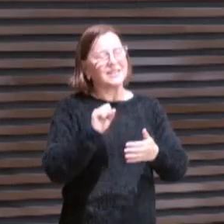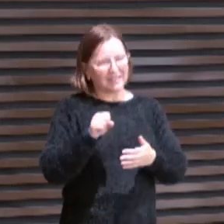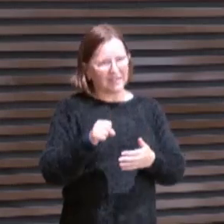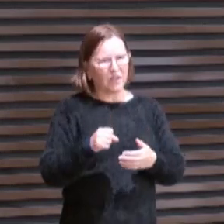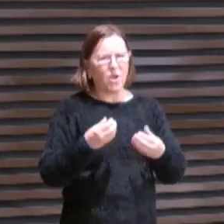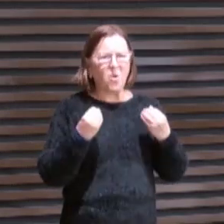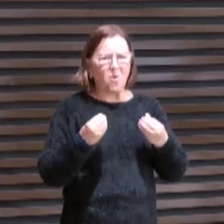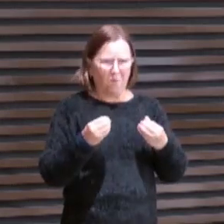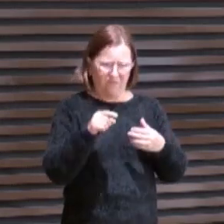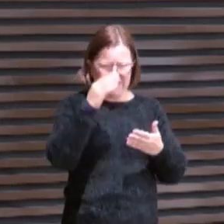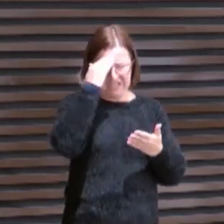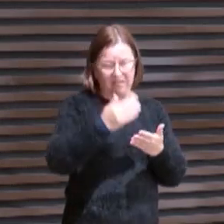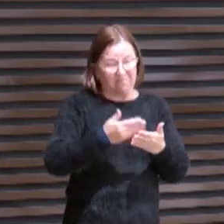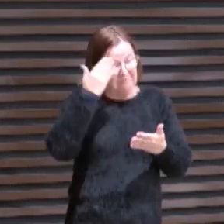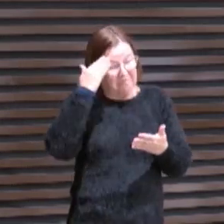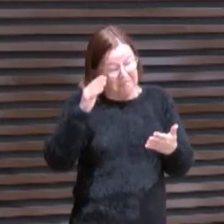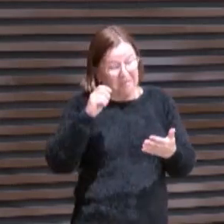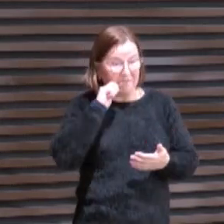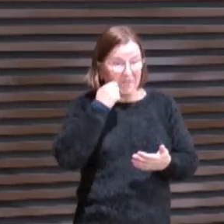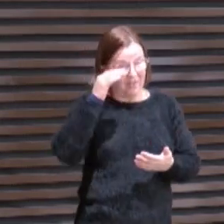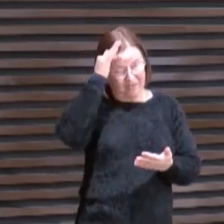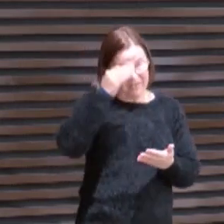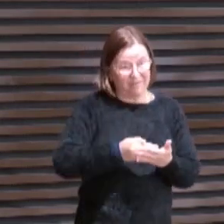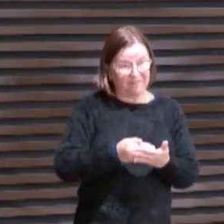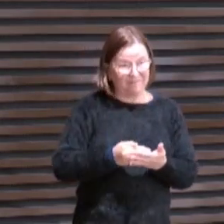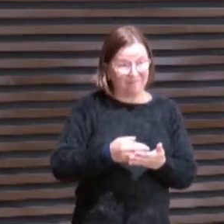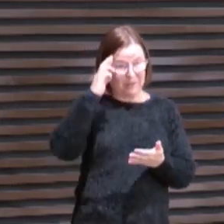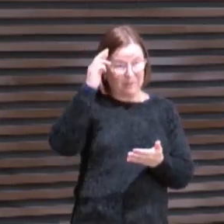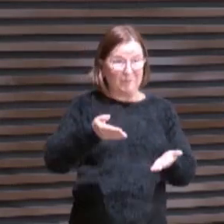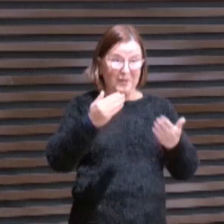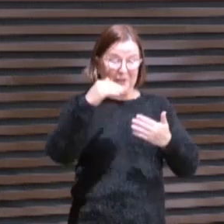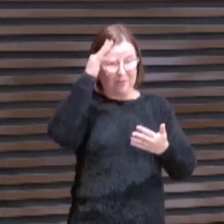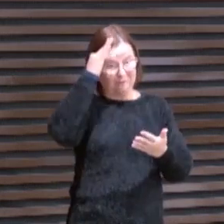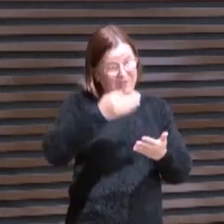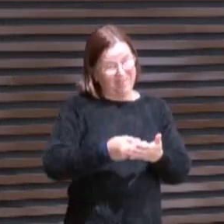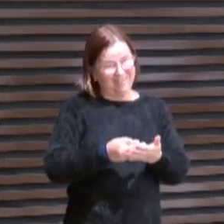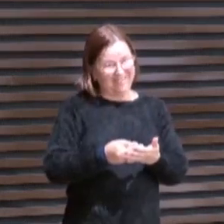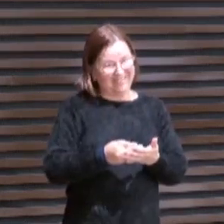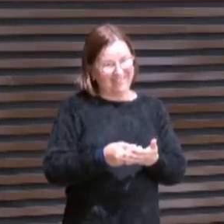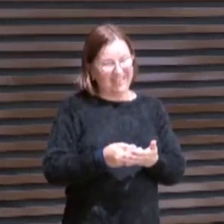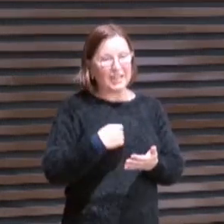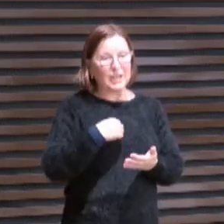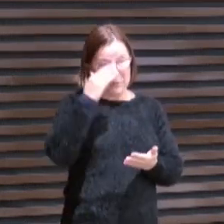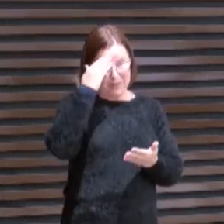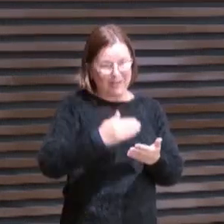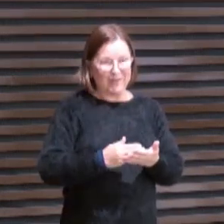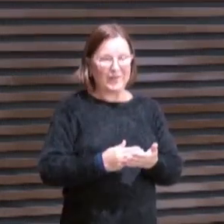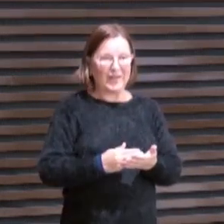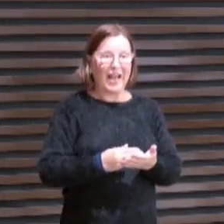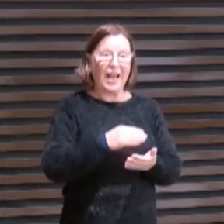crer? Não sei. É o mistério da fé. Ele me deu fé para crer que a morte dele foi a minha morte e